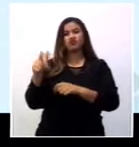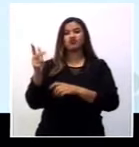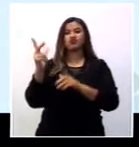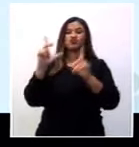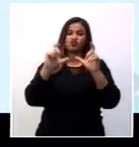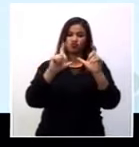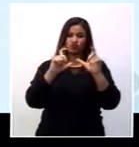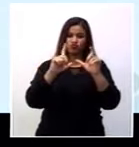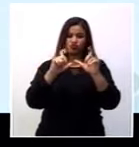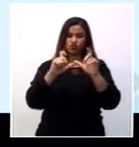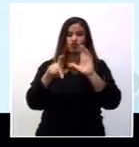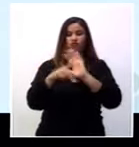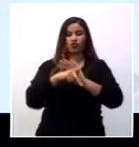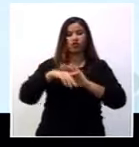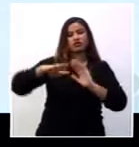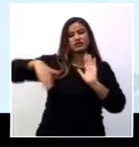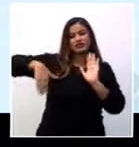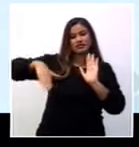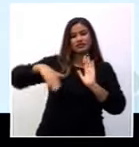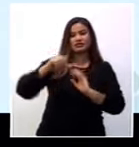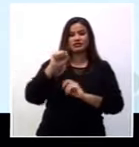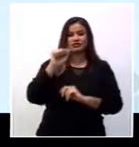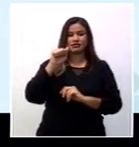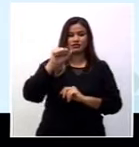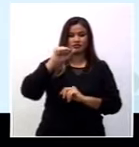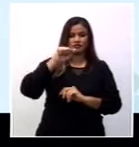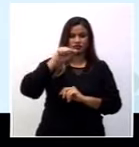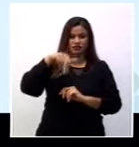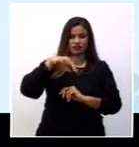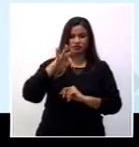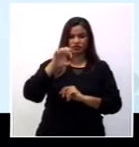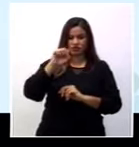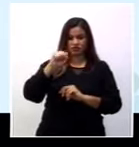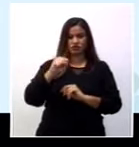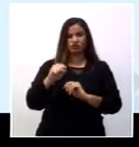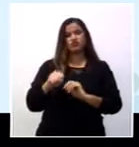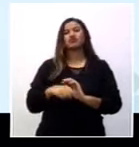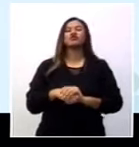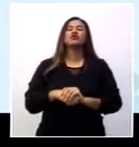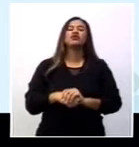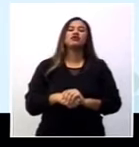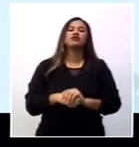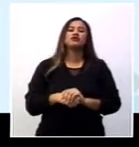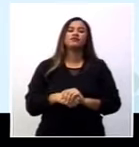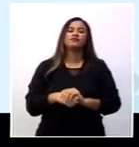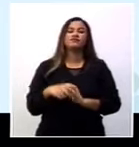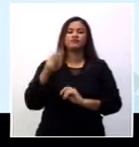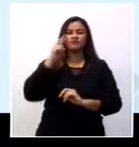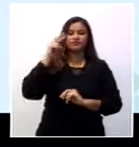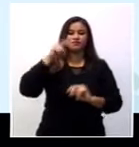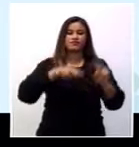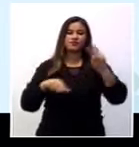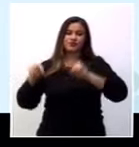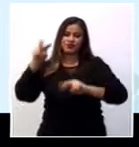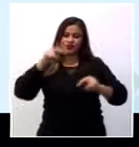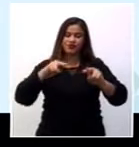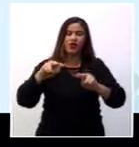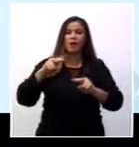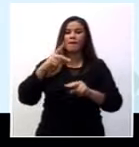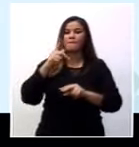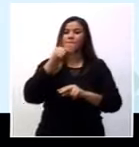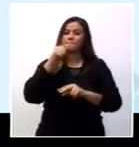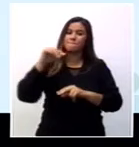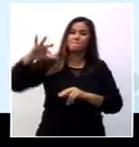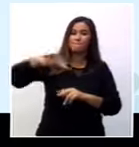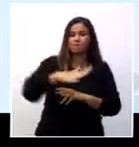uma fotografia de Santos, no litoral de São Paulo, litoral sul, né? E a gente vê aí um pouco do mar, né?